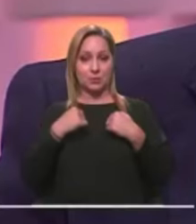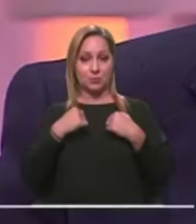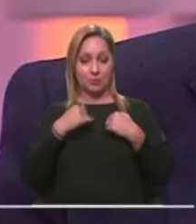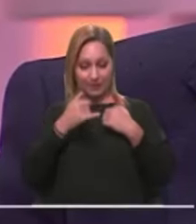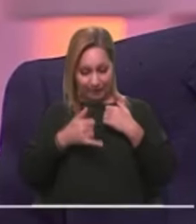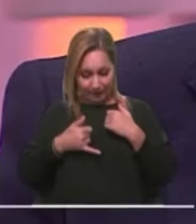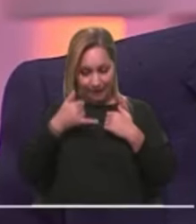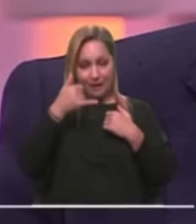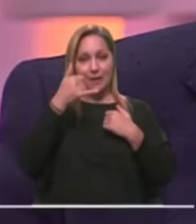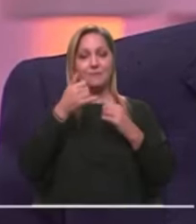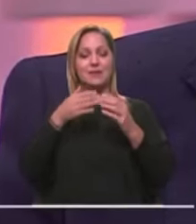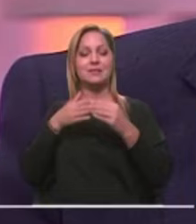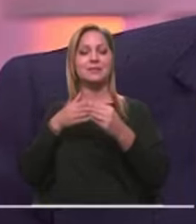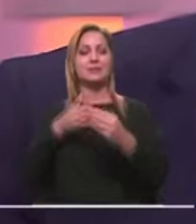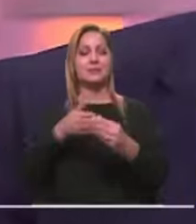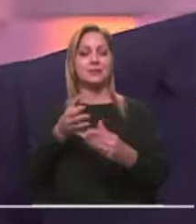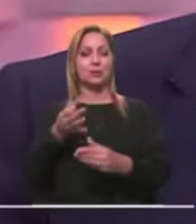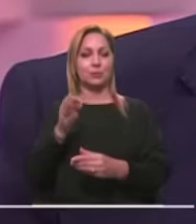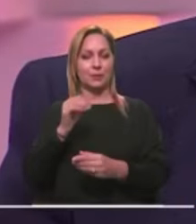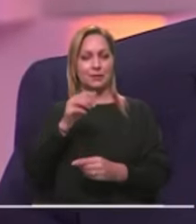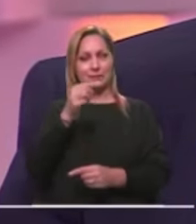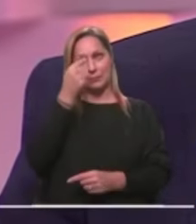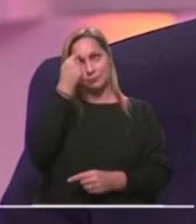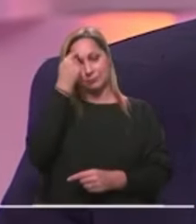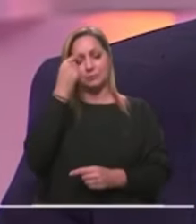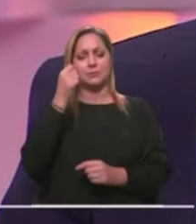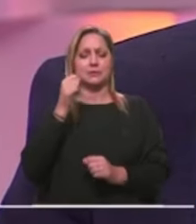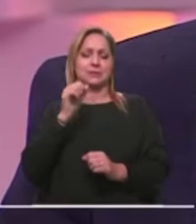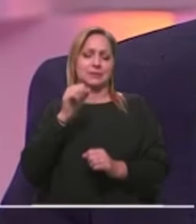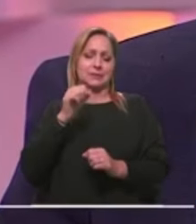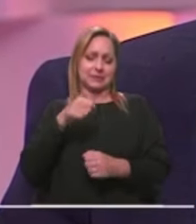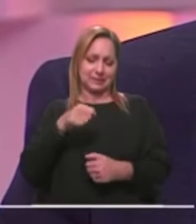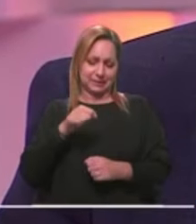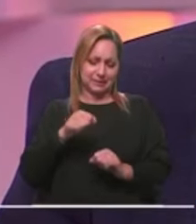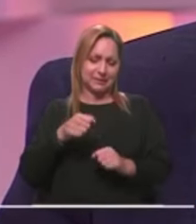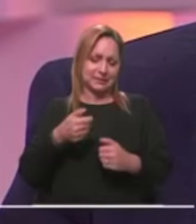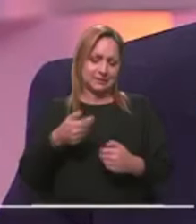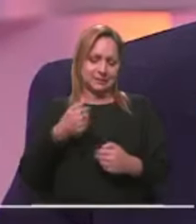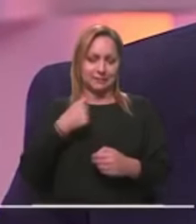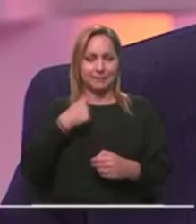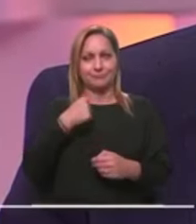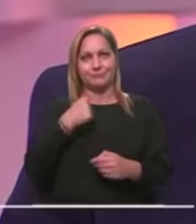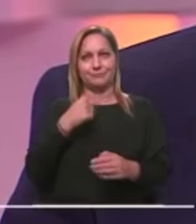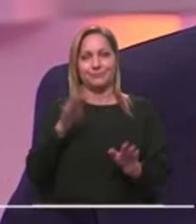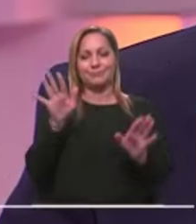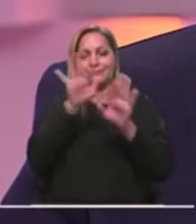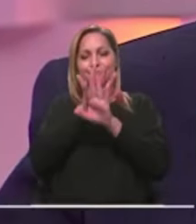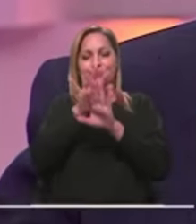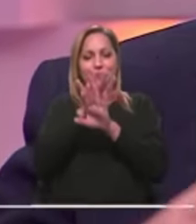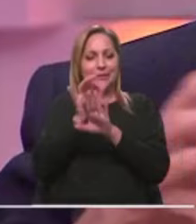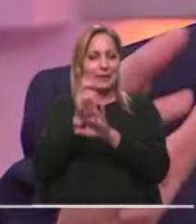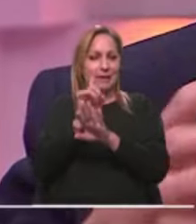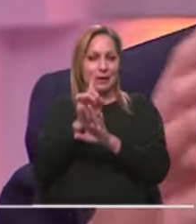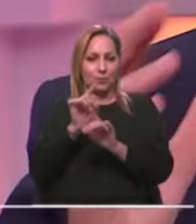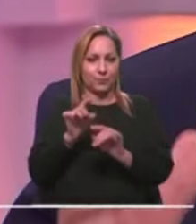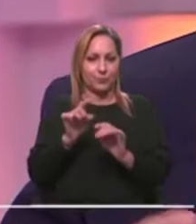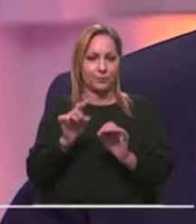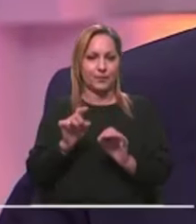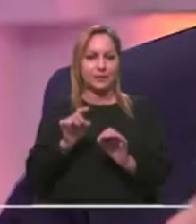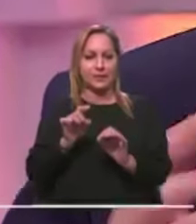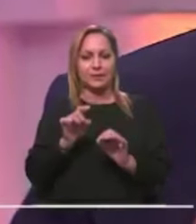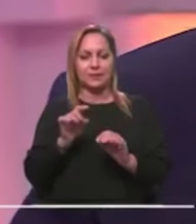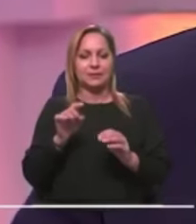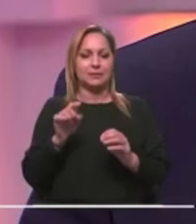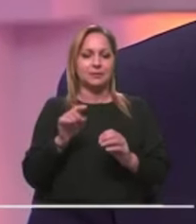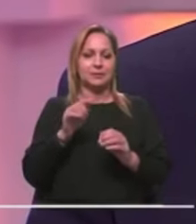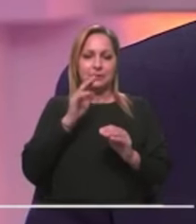partido socialista e estava na sua cabeça há muito tempo não estava quer dizer não vale a pena estar não não vale a pena estarmos com coisas como se tudo nascesse no